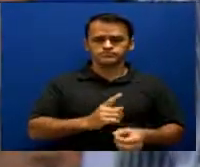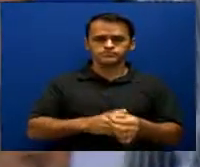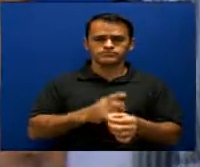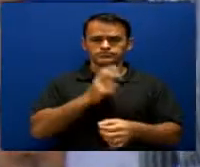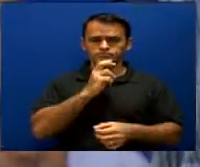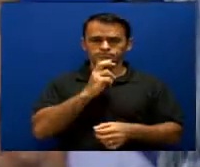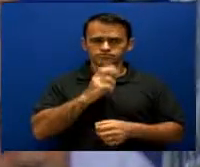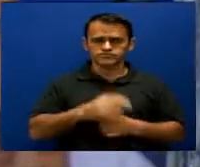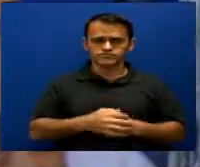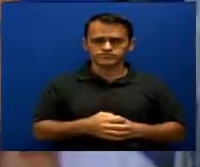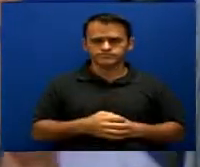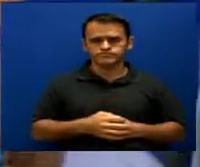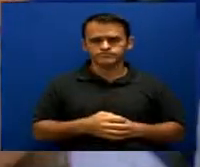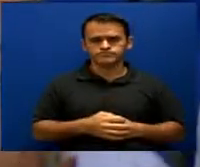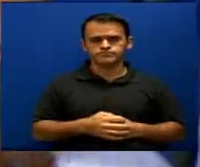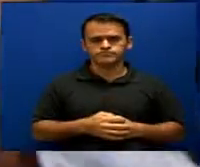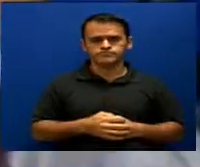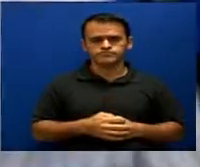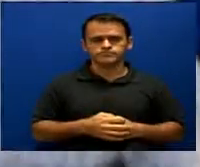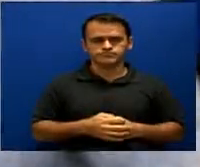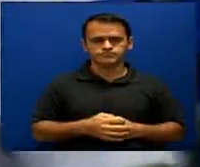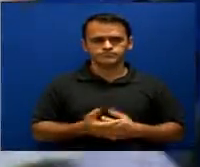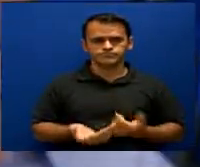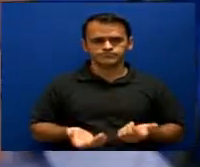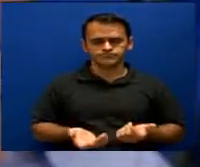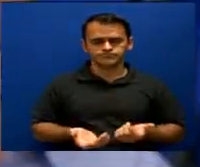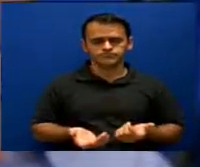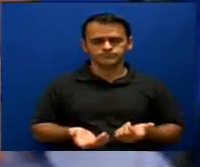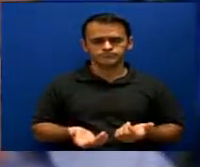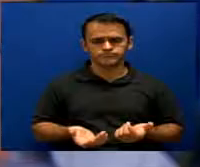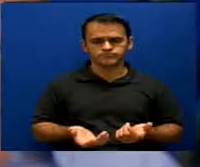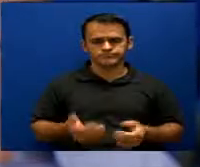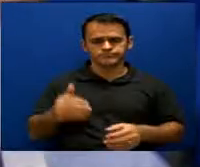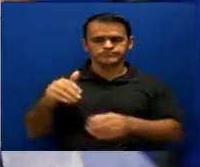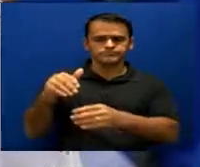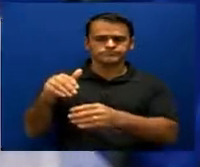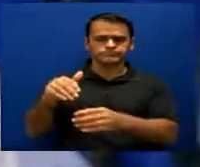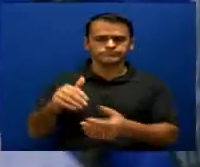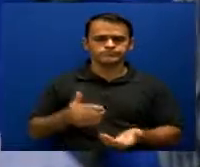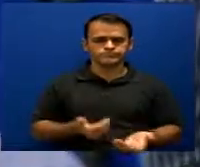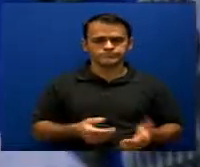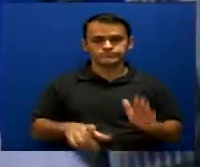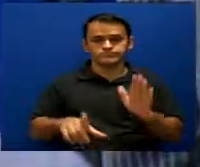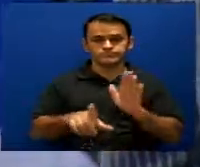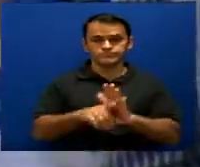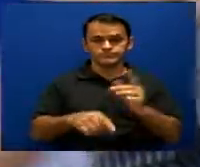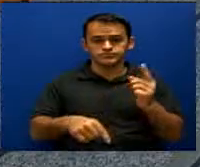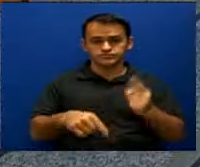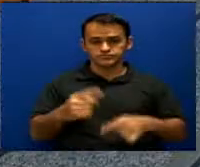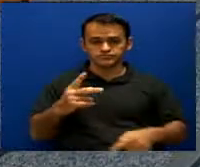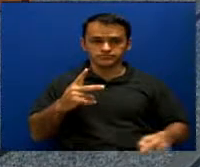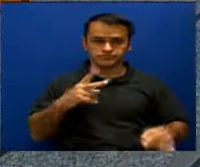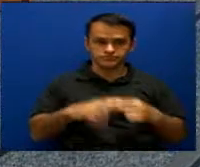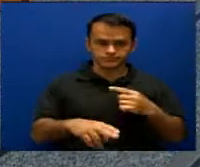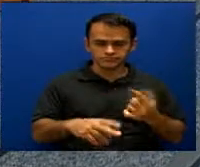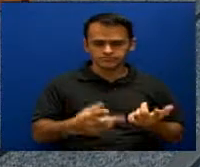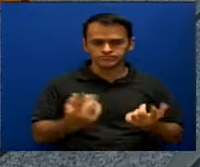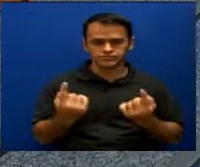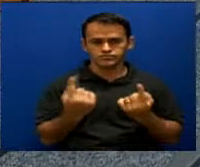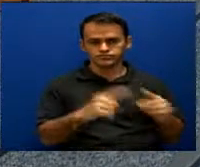um prejuízo não ter sido quebrado aí a votação, ou a inconstitucionalidade.